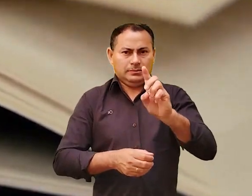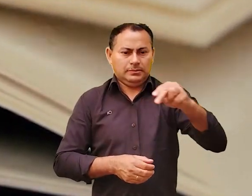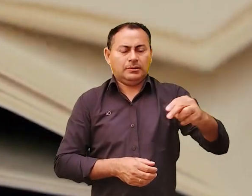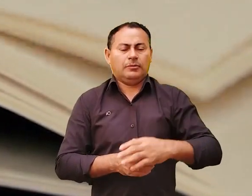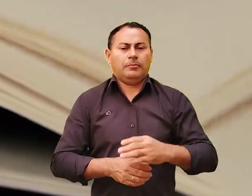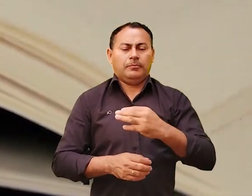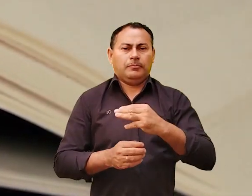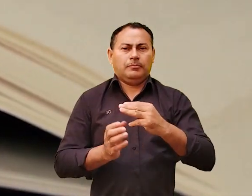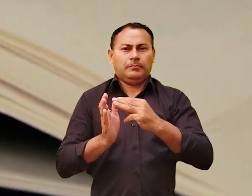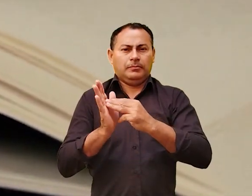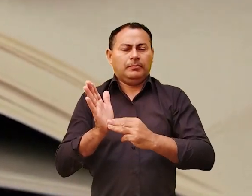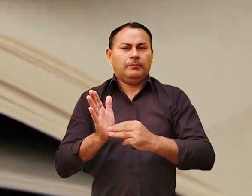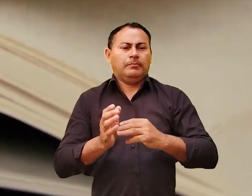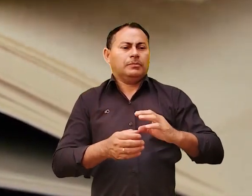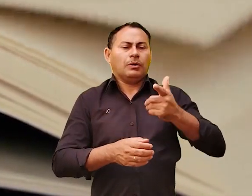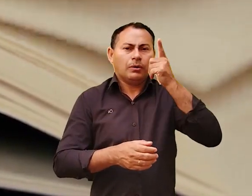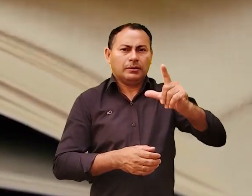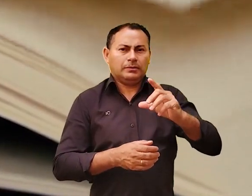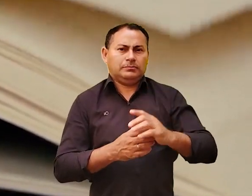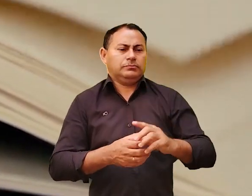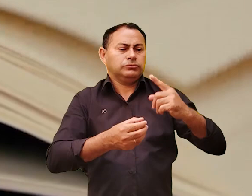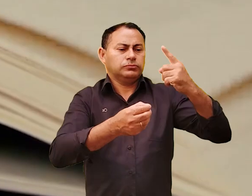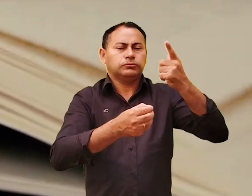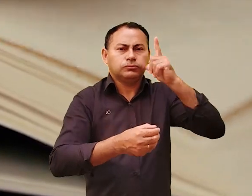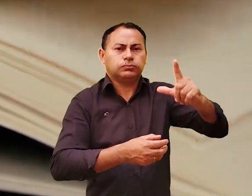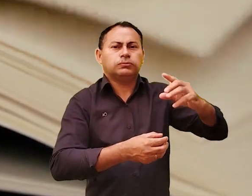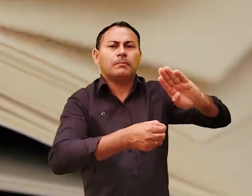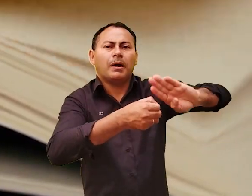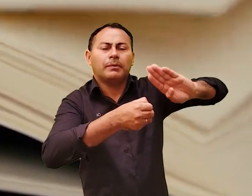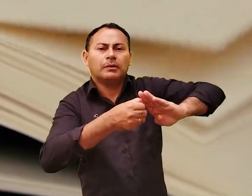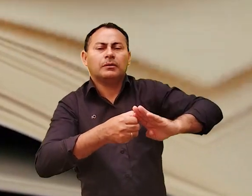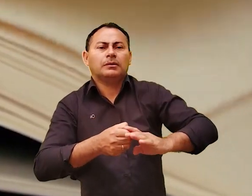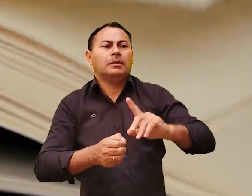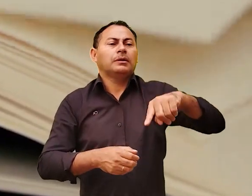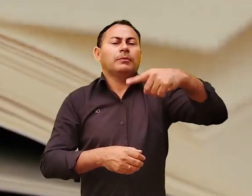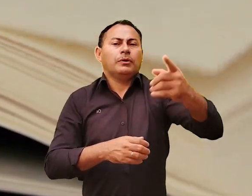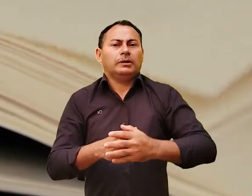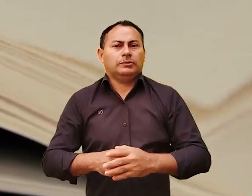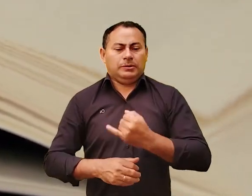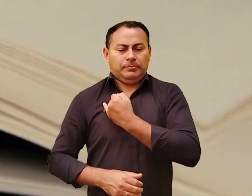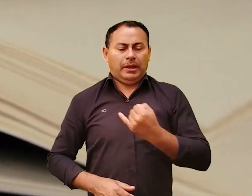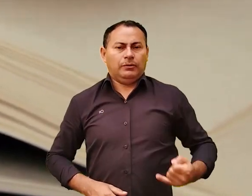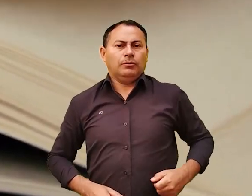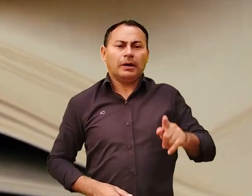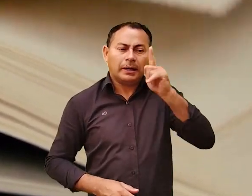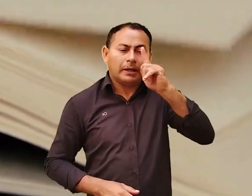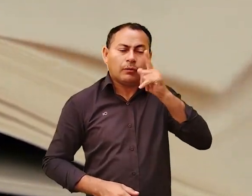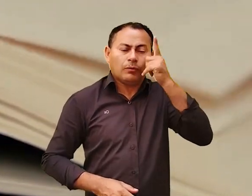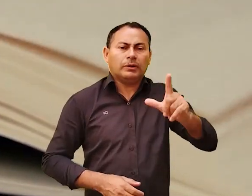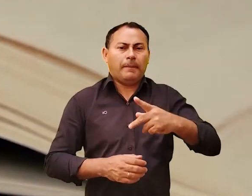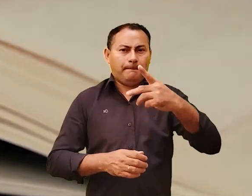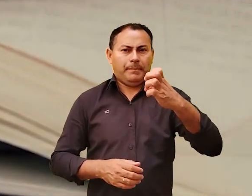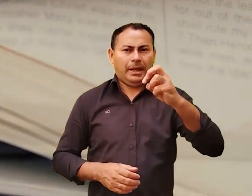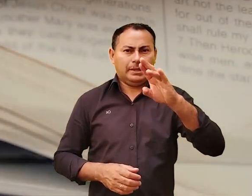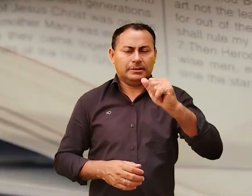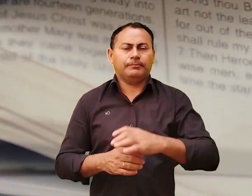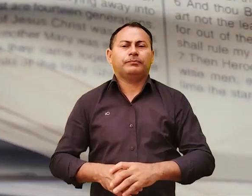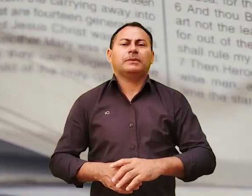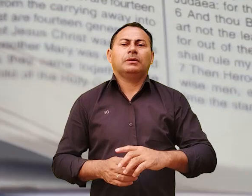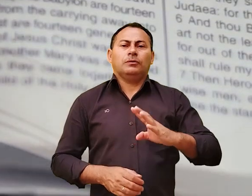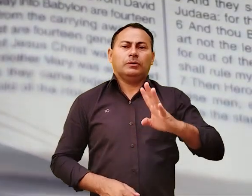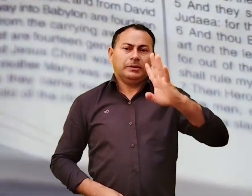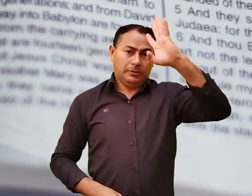conquistaram a Babilônia. Mais tarde, o Império Grego conquistou a Pérsia. O Império Romano conquistou